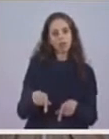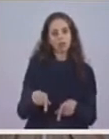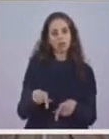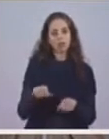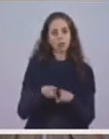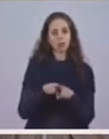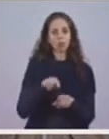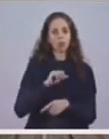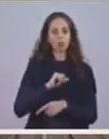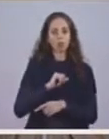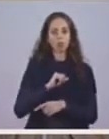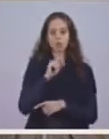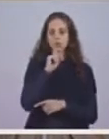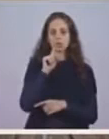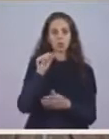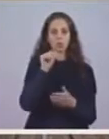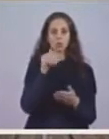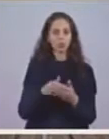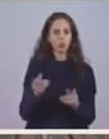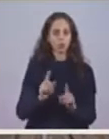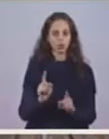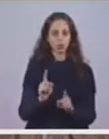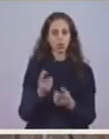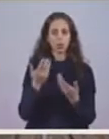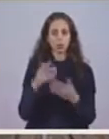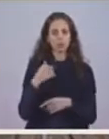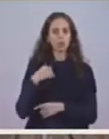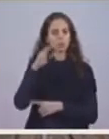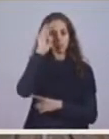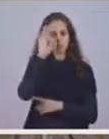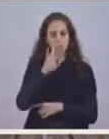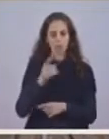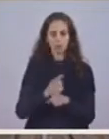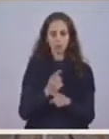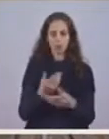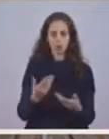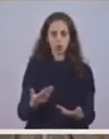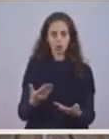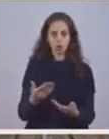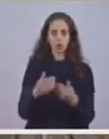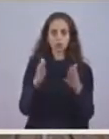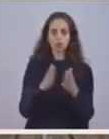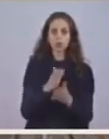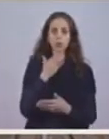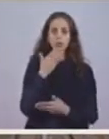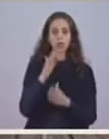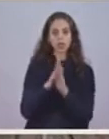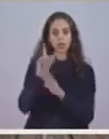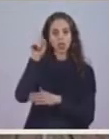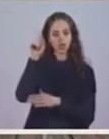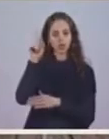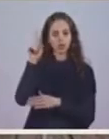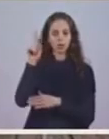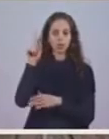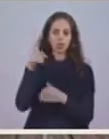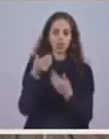meu irmão não teria morrido. Mas sei que mesmo agora, tudo o que pedires a Deus, Deus